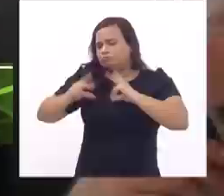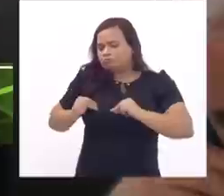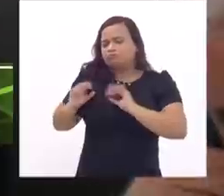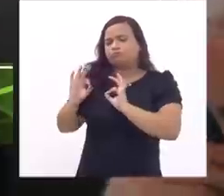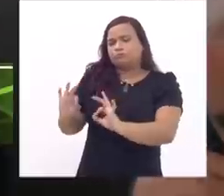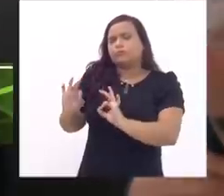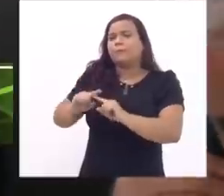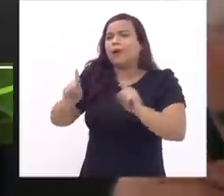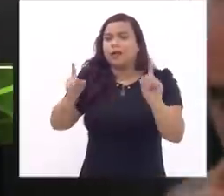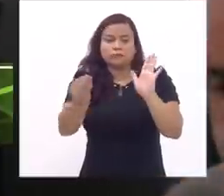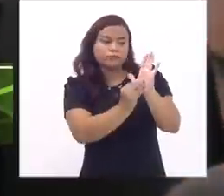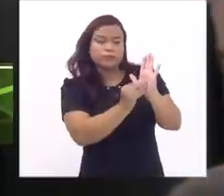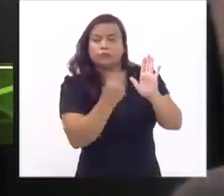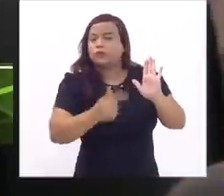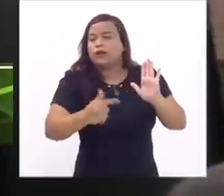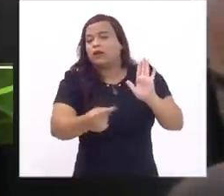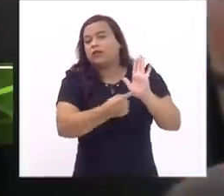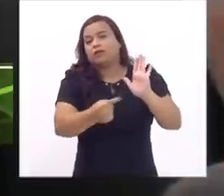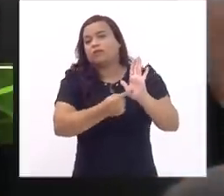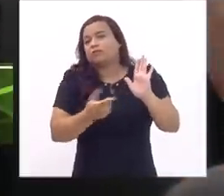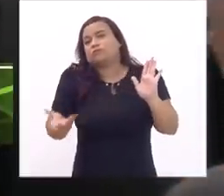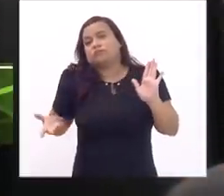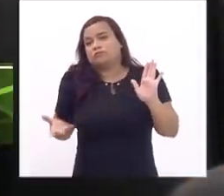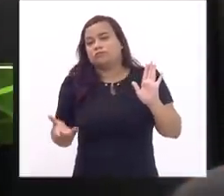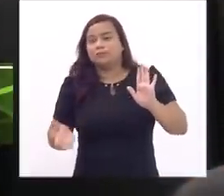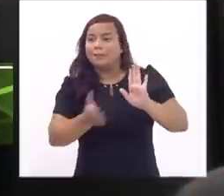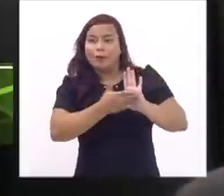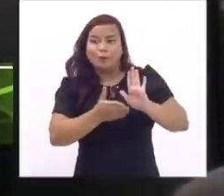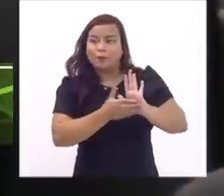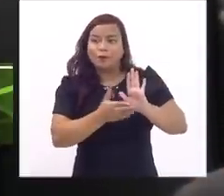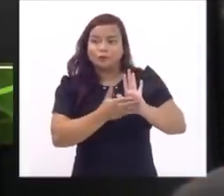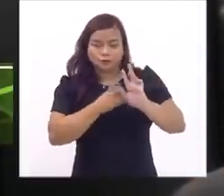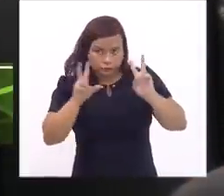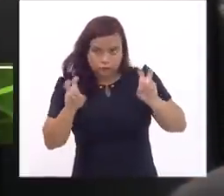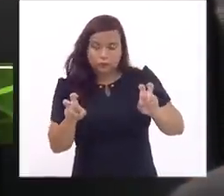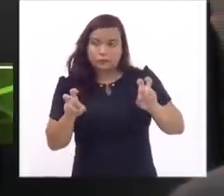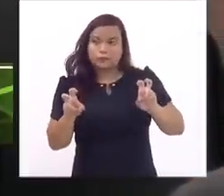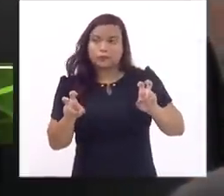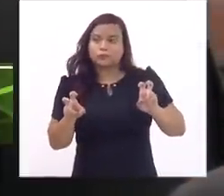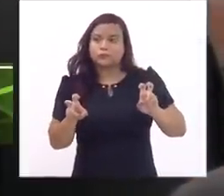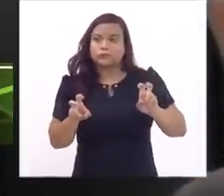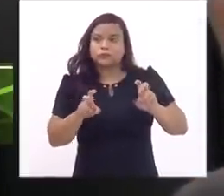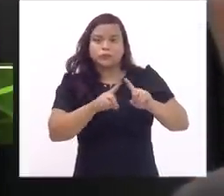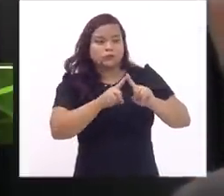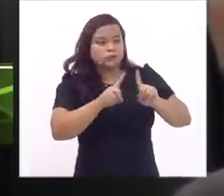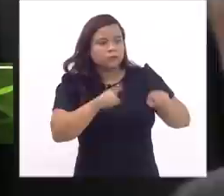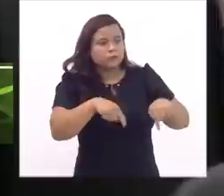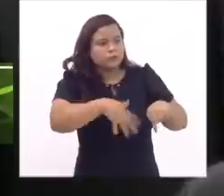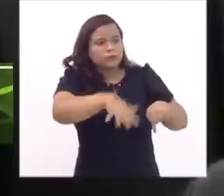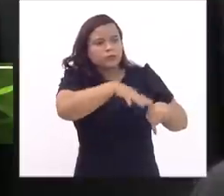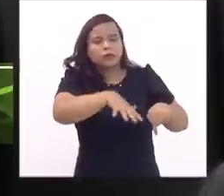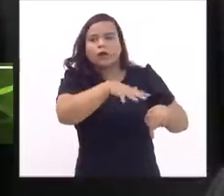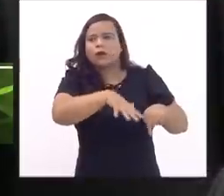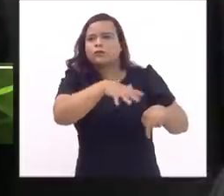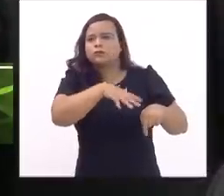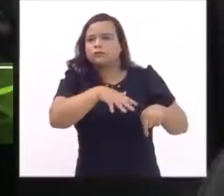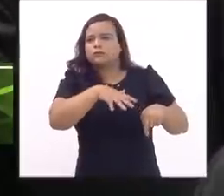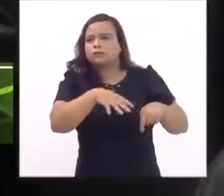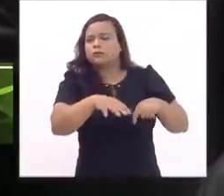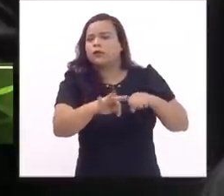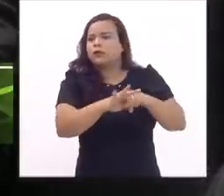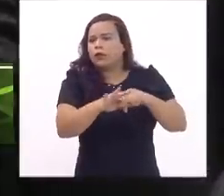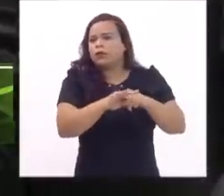aqui. Em nenhum lugar aqui está propondo especificamente que os quadros técnicos sejam acolhidos em questão... Não,